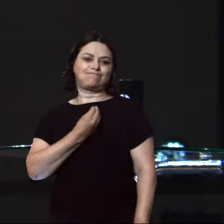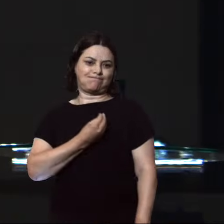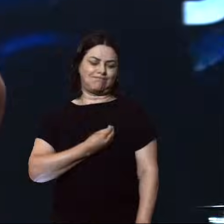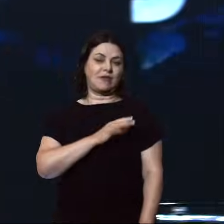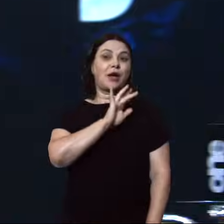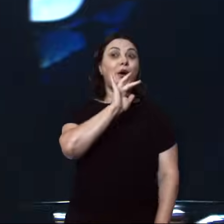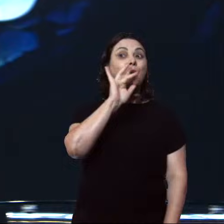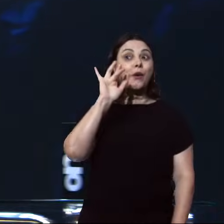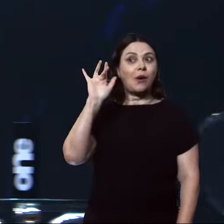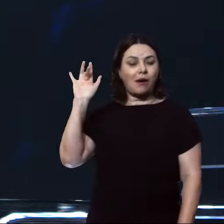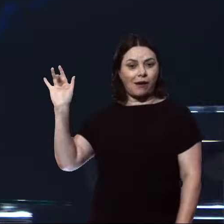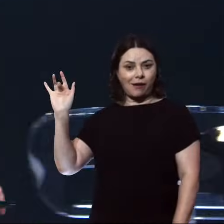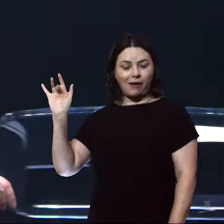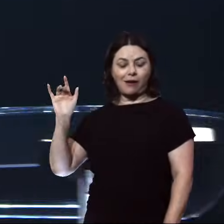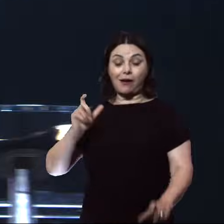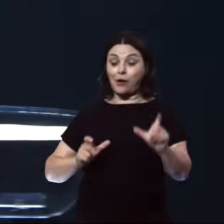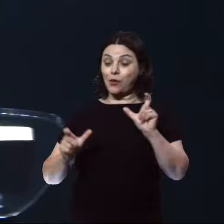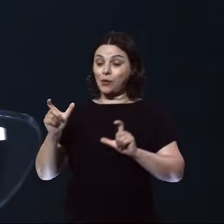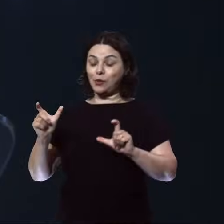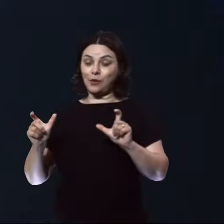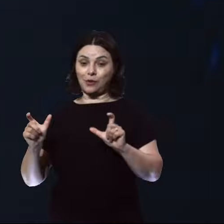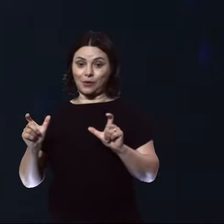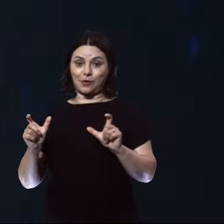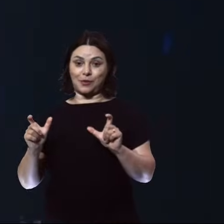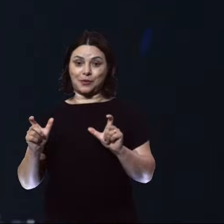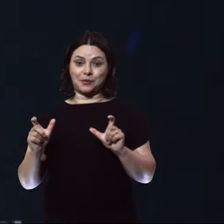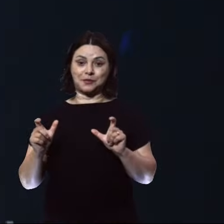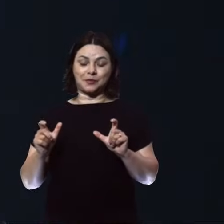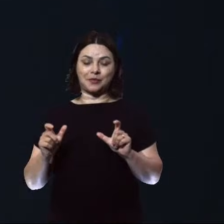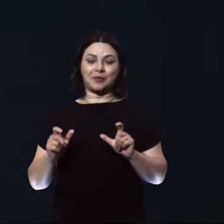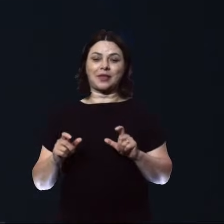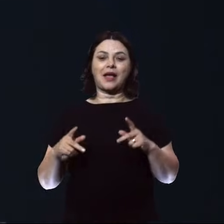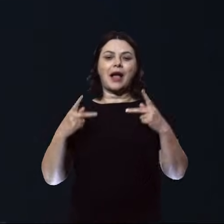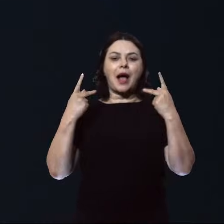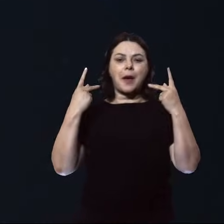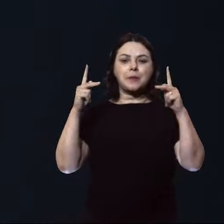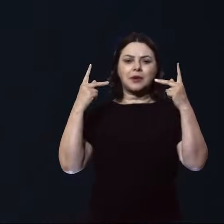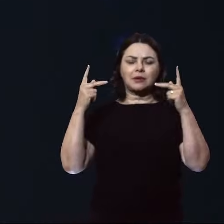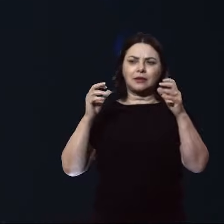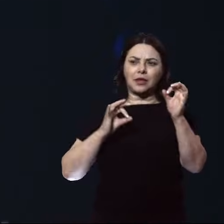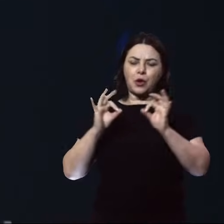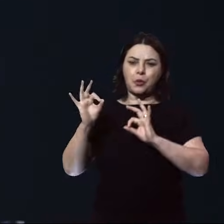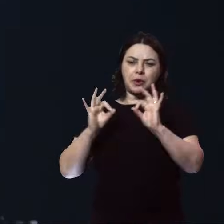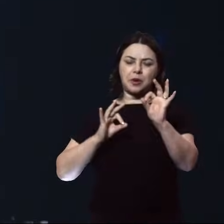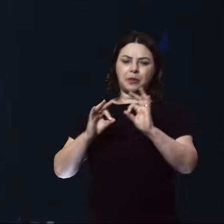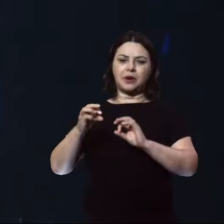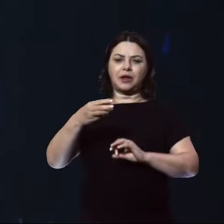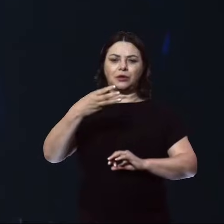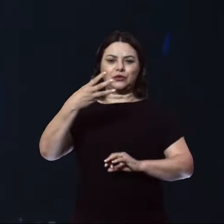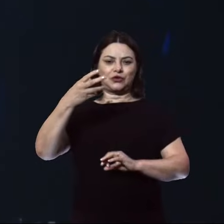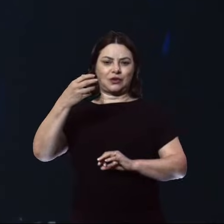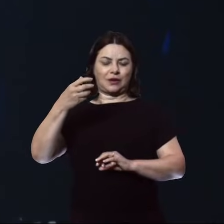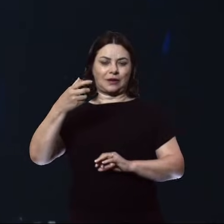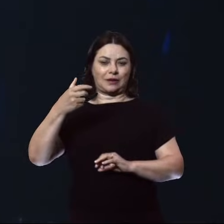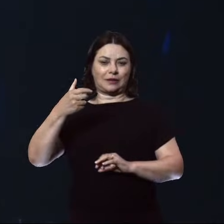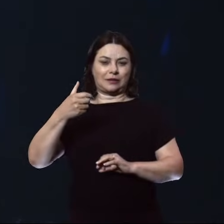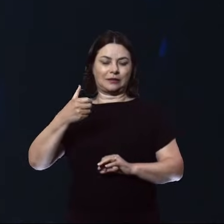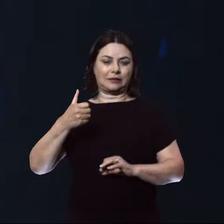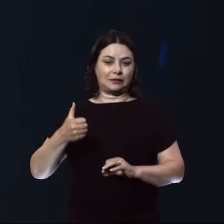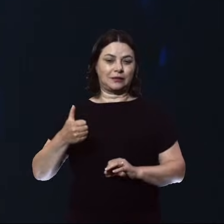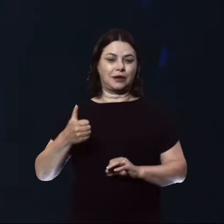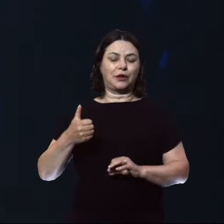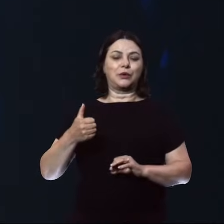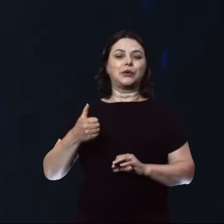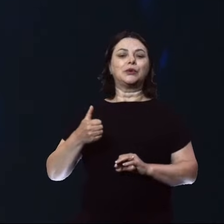ao seu redor. Esse sermão que eu preparei lá para dia 31, dia 1º, foi 2 Coríntios 4, 16 a